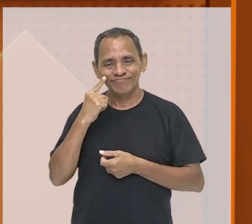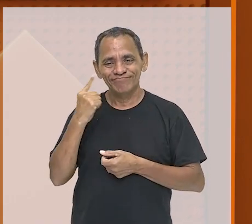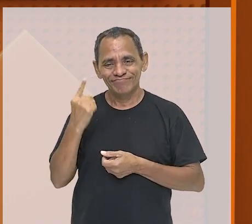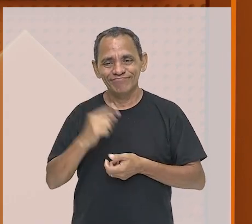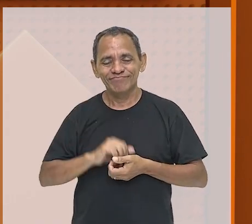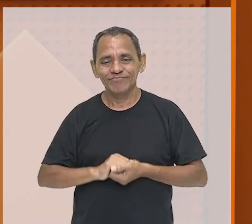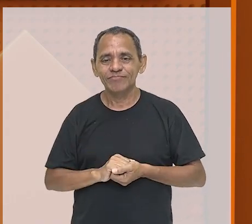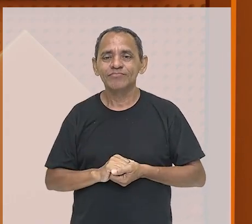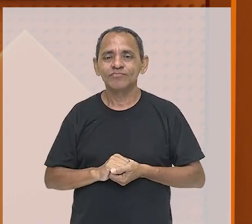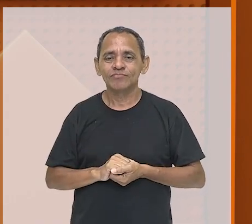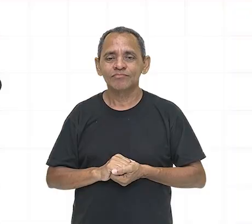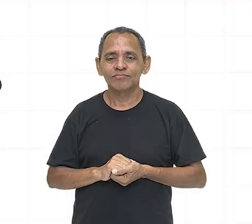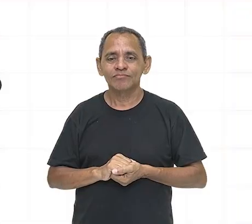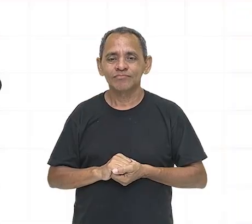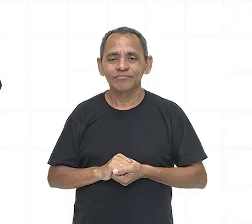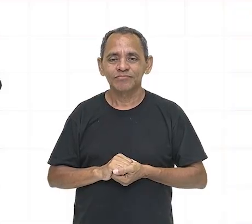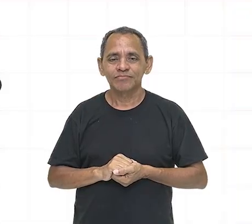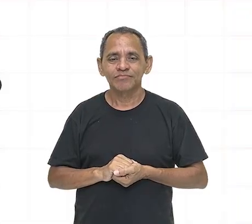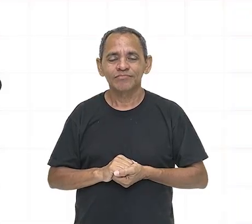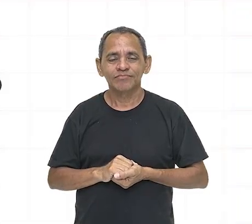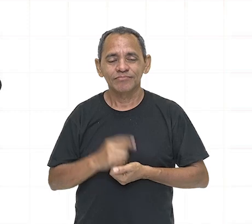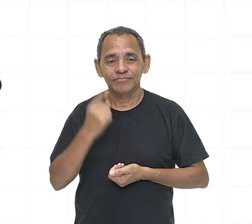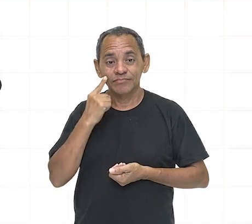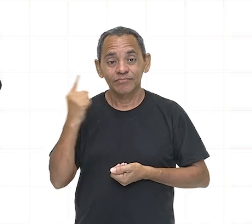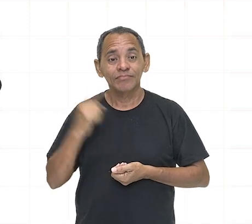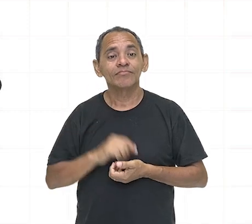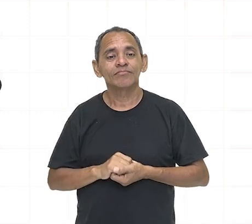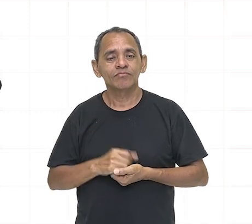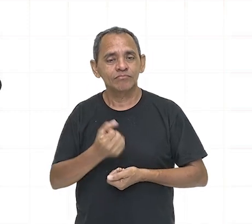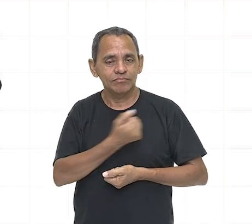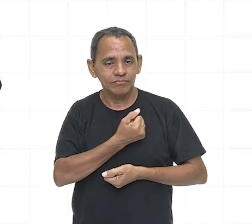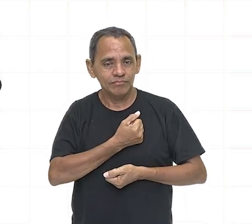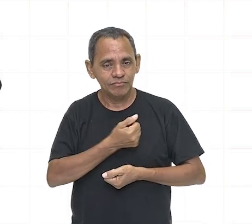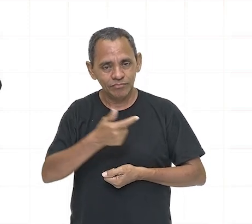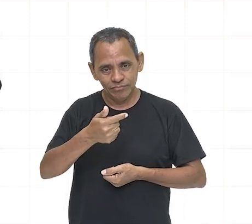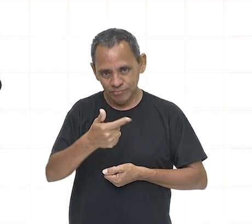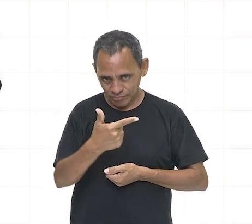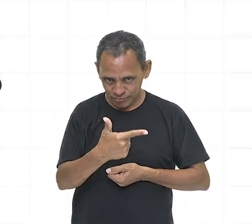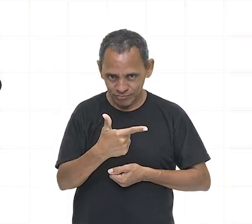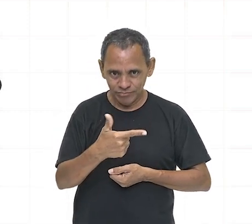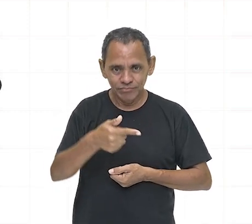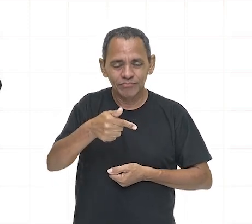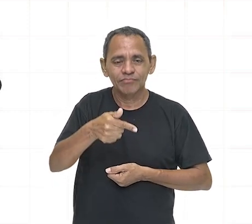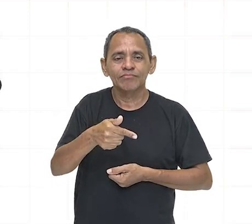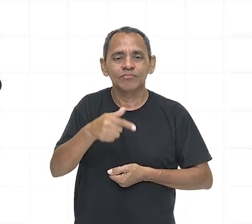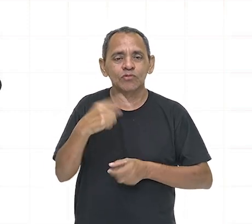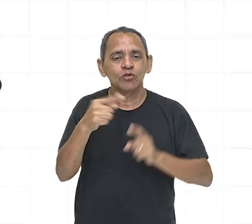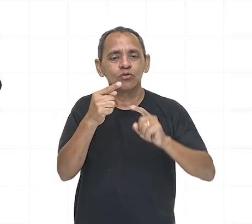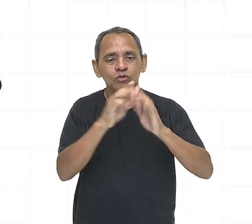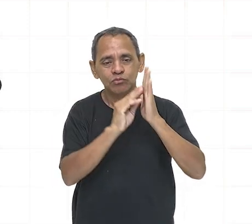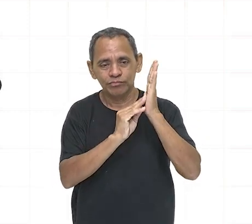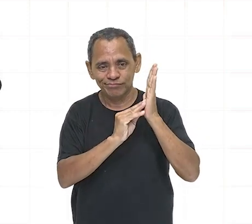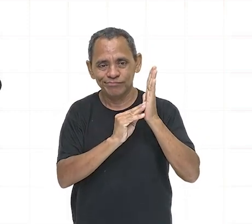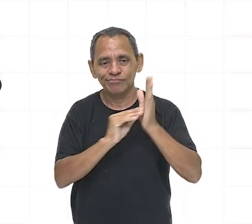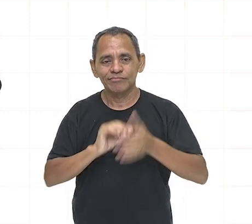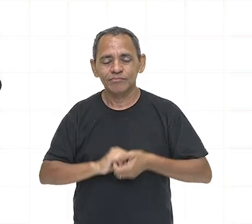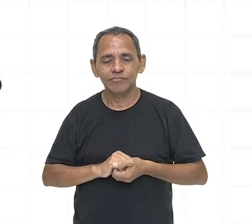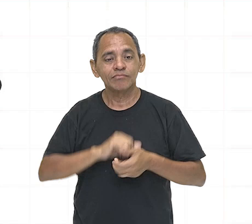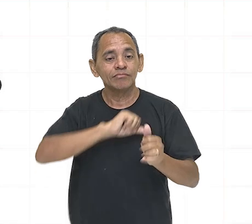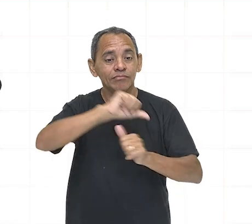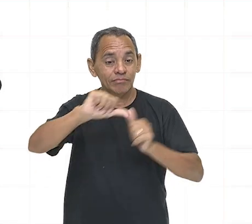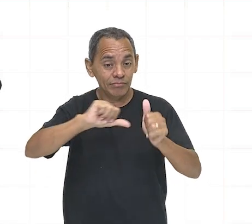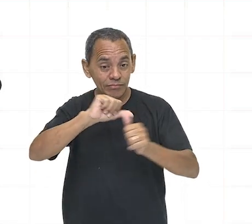vai verificar aqui o detalhamento. É a aula de número 27, o objeto de conhecimento,